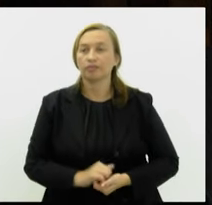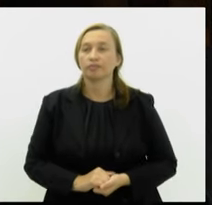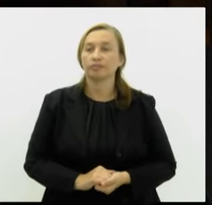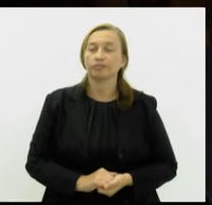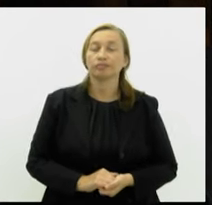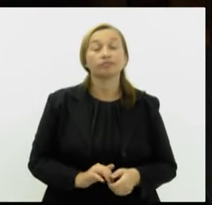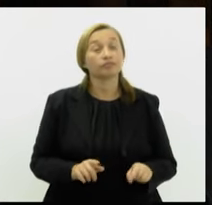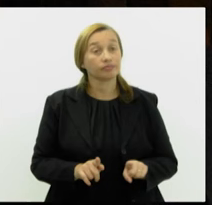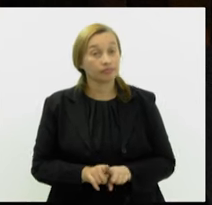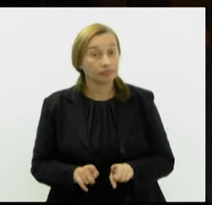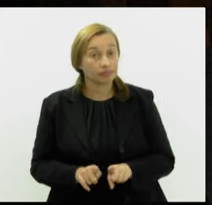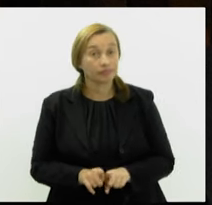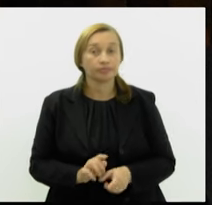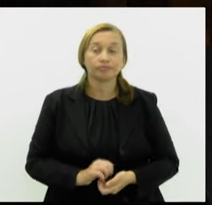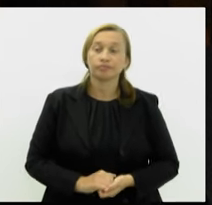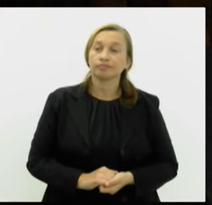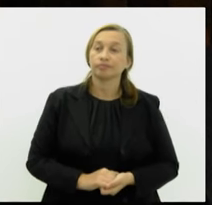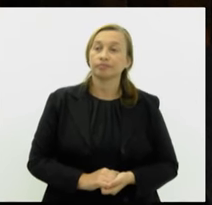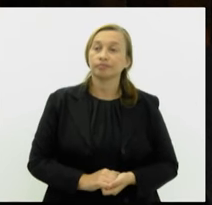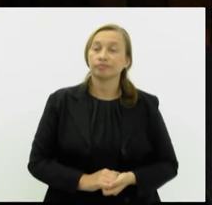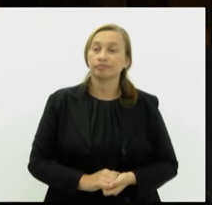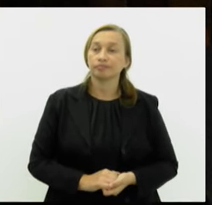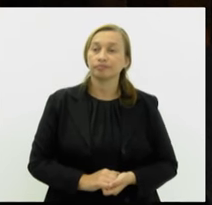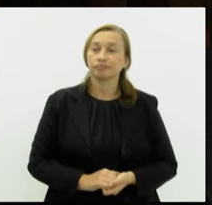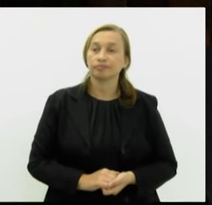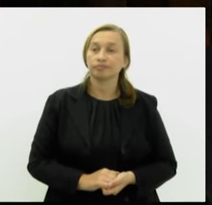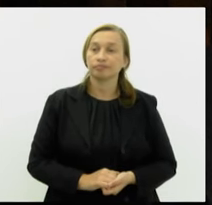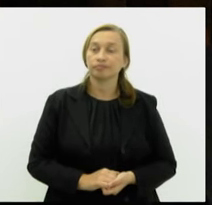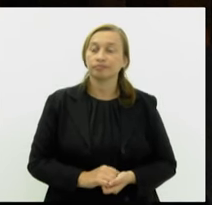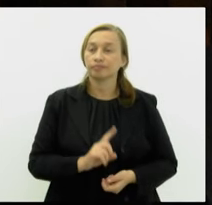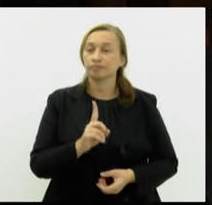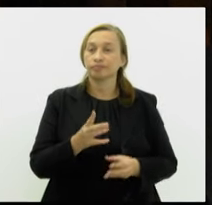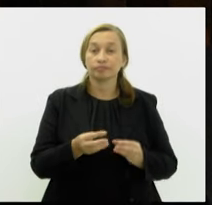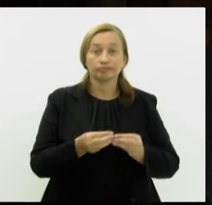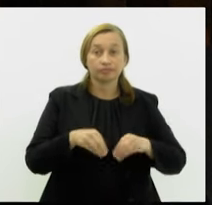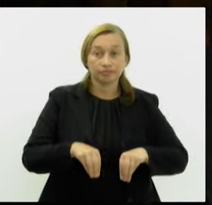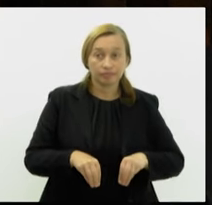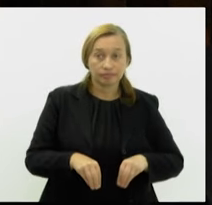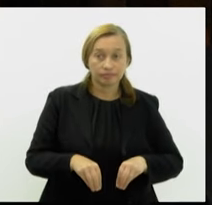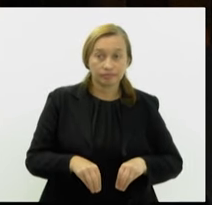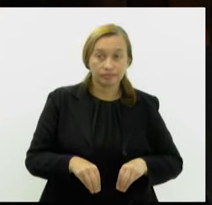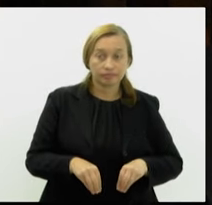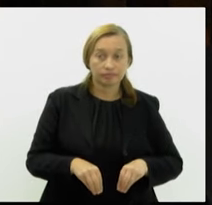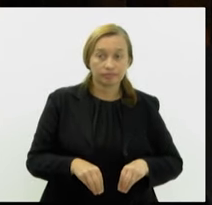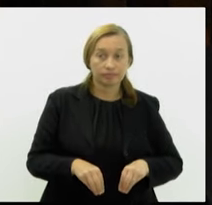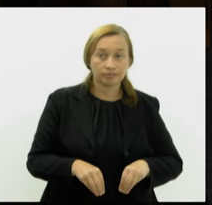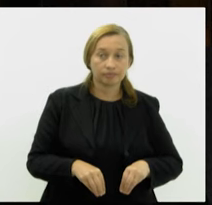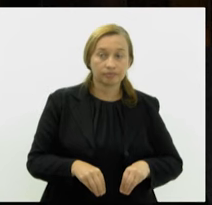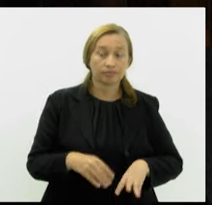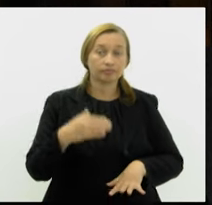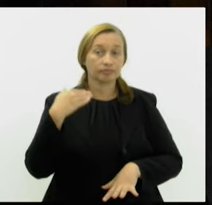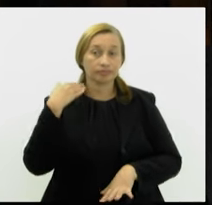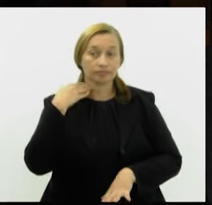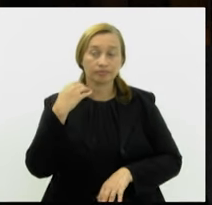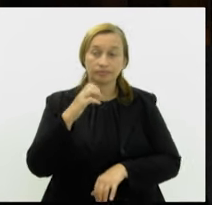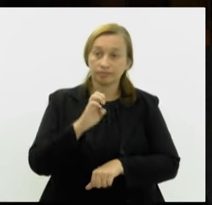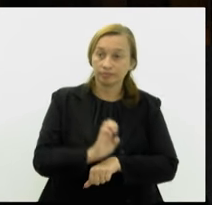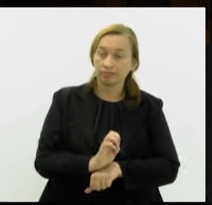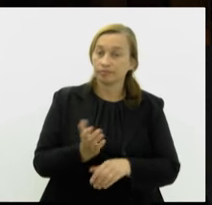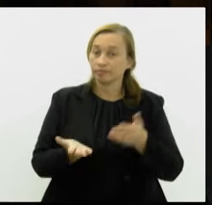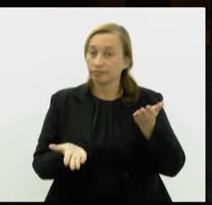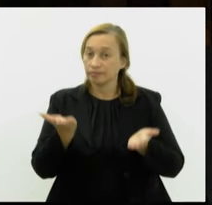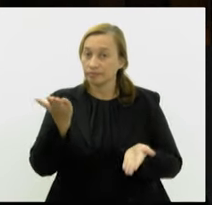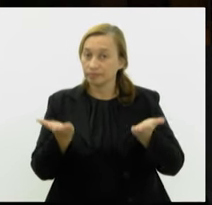Além disso, para não comprometer o caixa do Estado, o seu equilíbrio